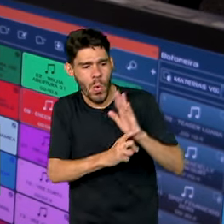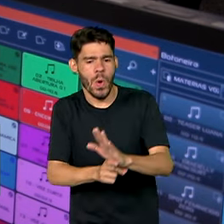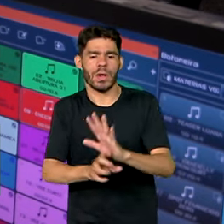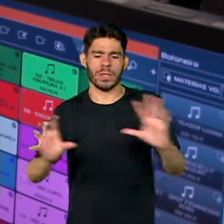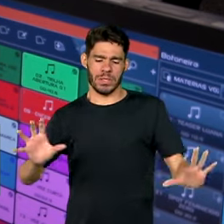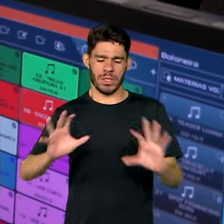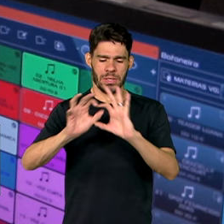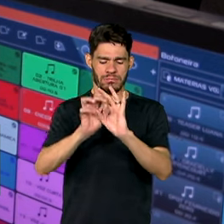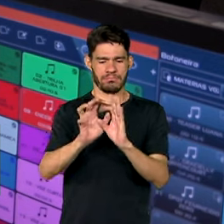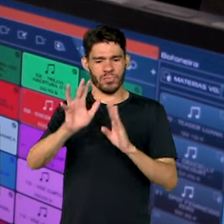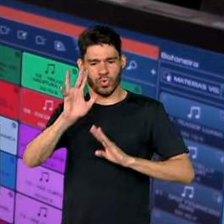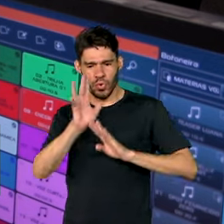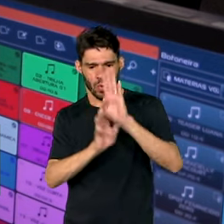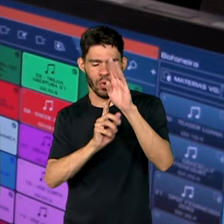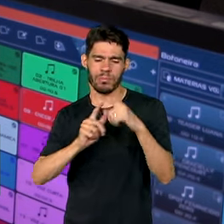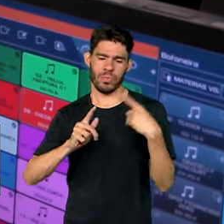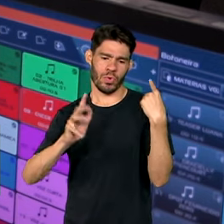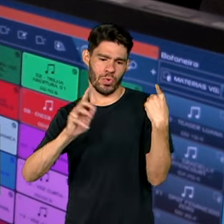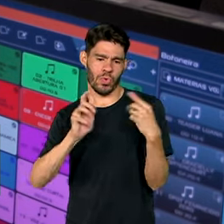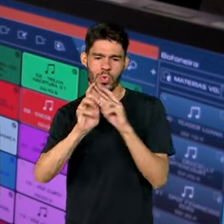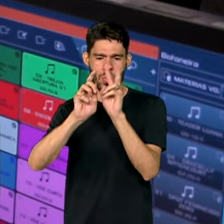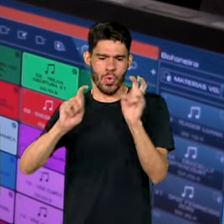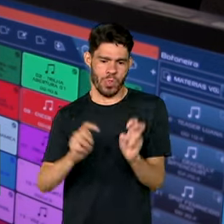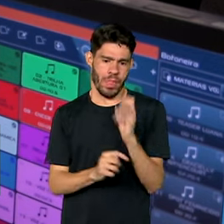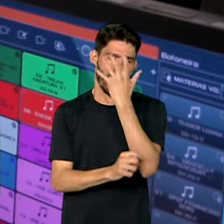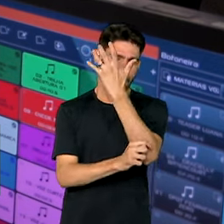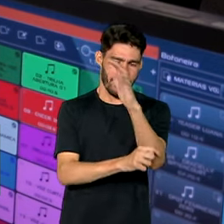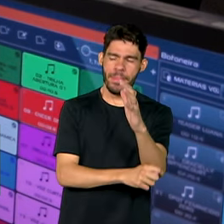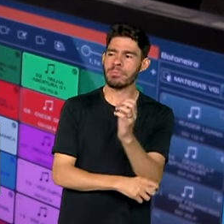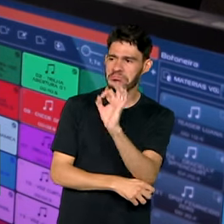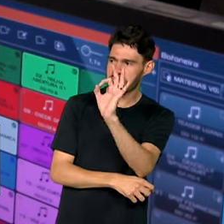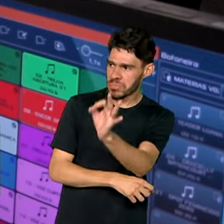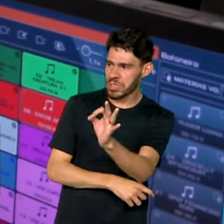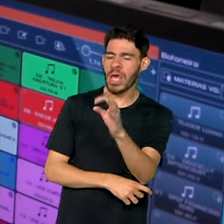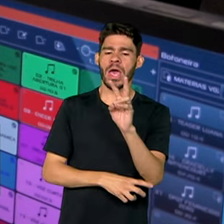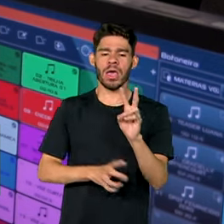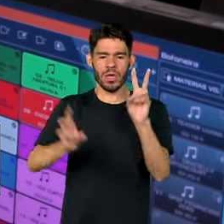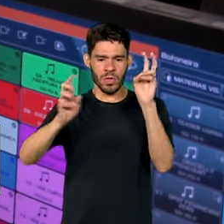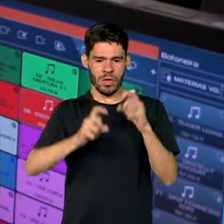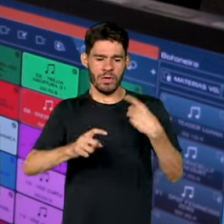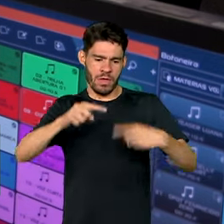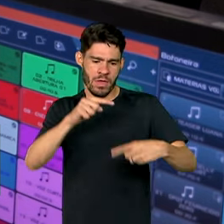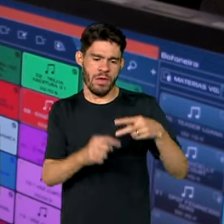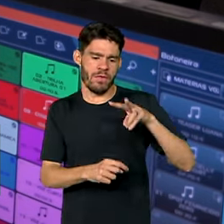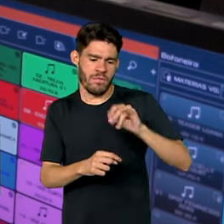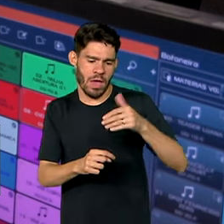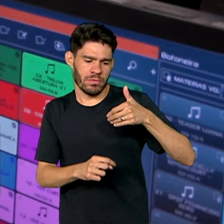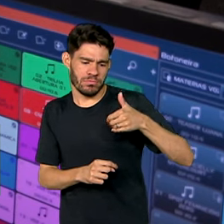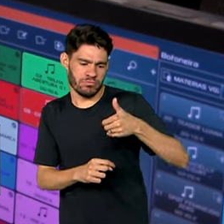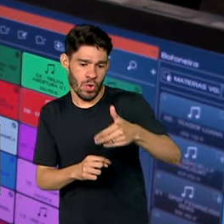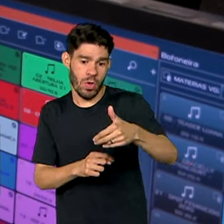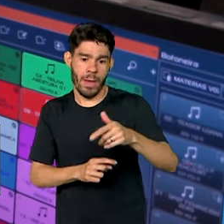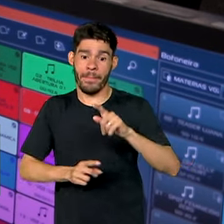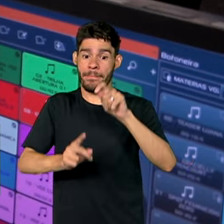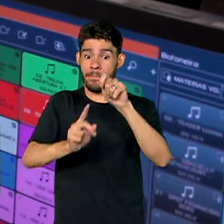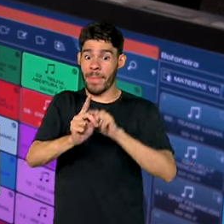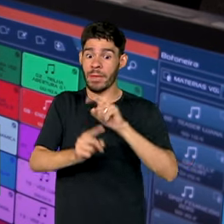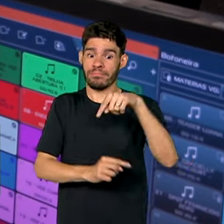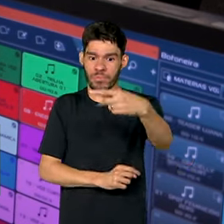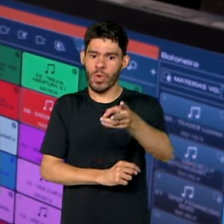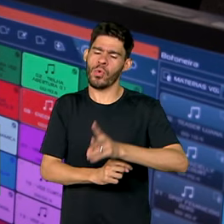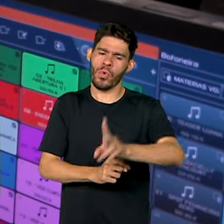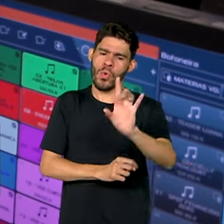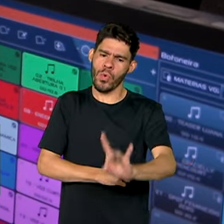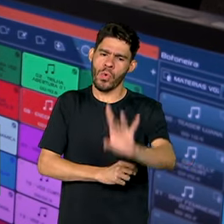pontes e avançar na agenda climática muito bem assuntos que a gente vai continuar tratando por aqui especialmente no mês que vem